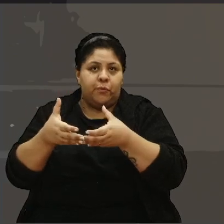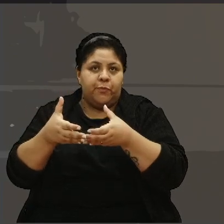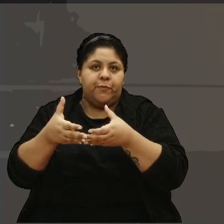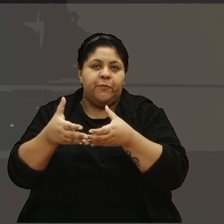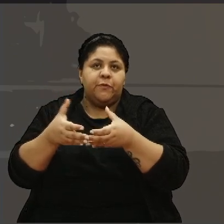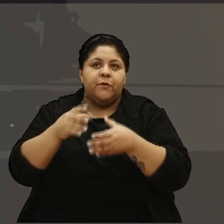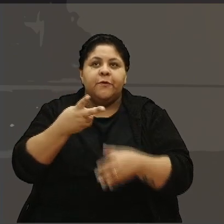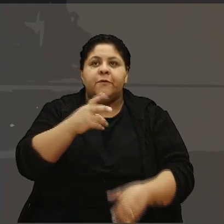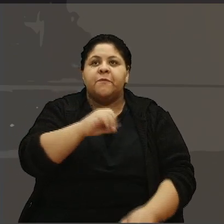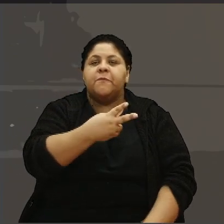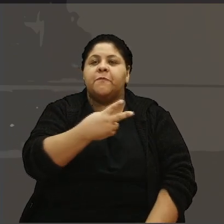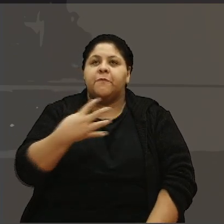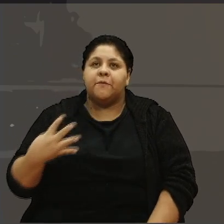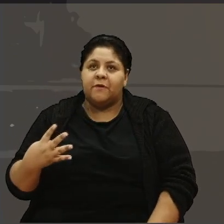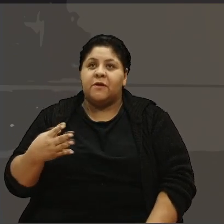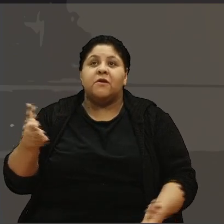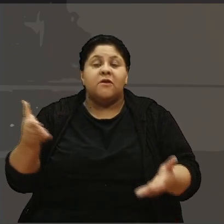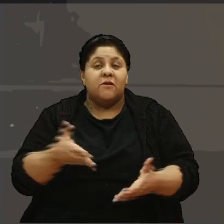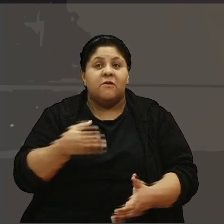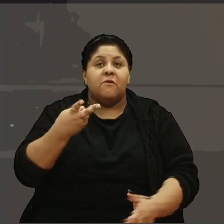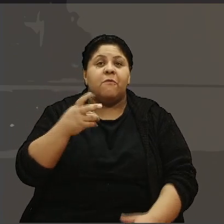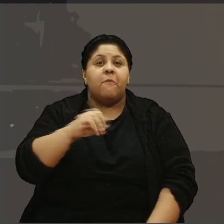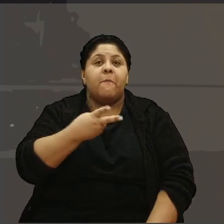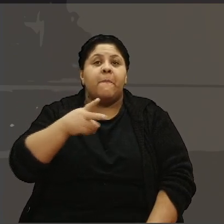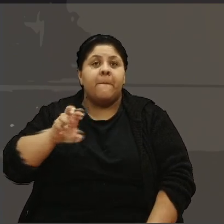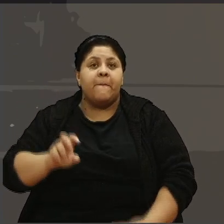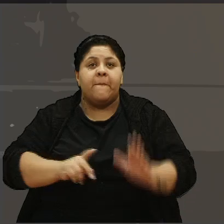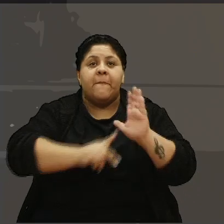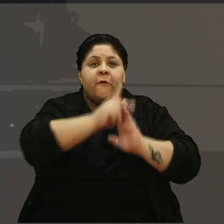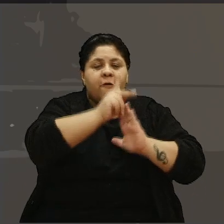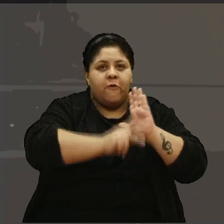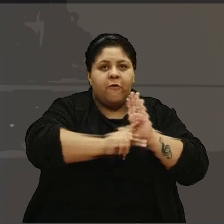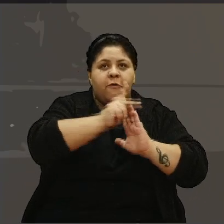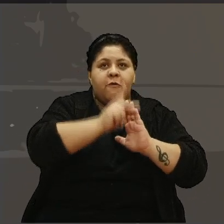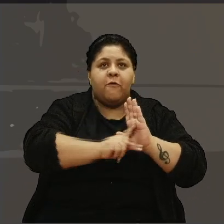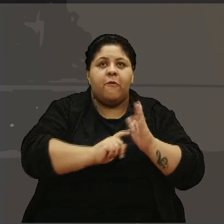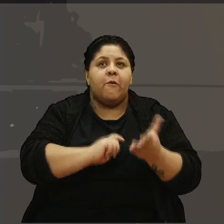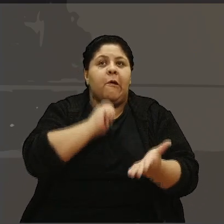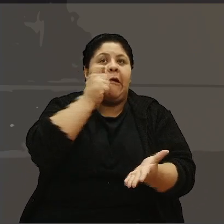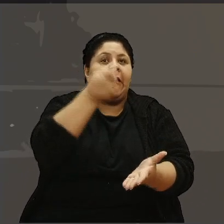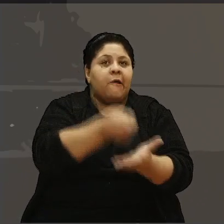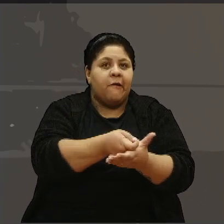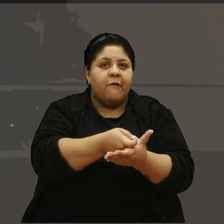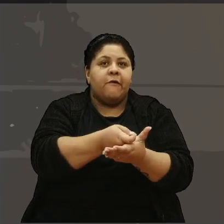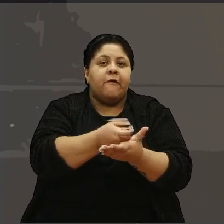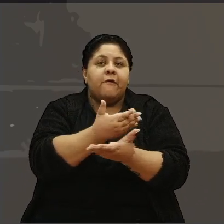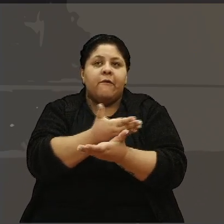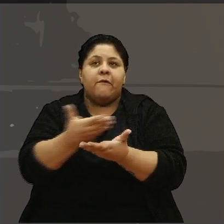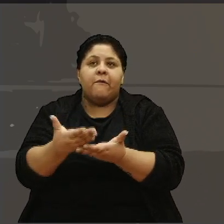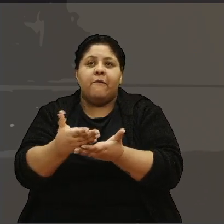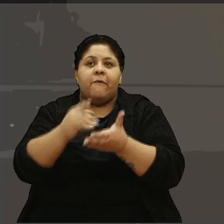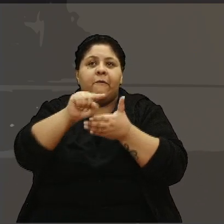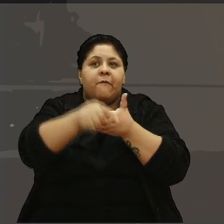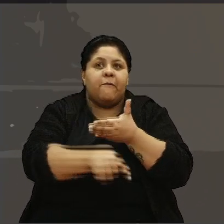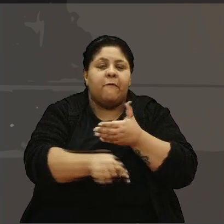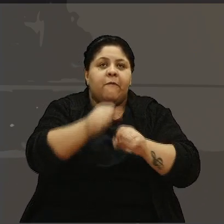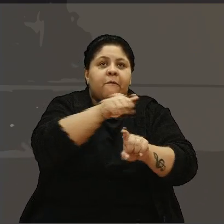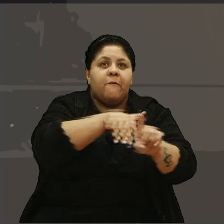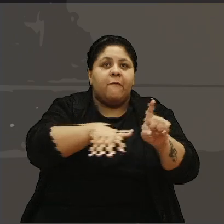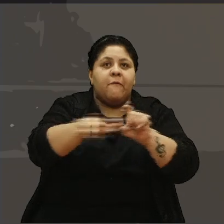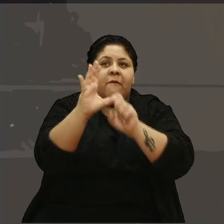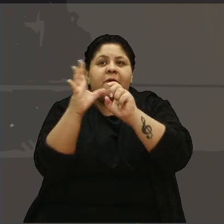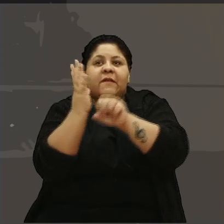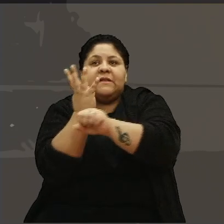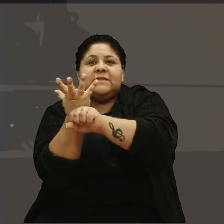Em 2024 e agora em 2025, o projeto está sendo custeado a partir do Fundo Social da Sicredi